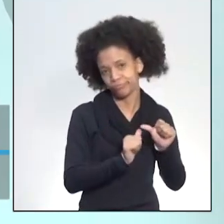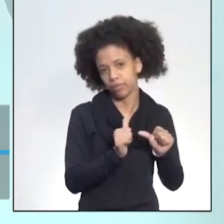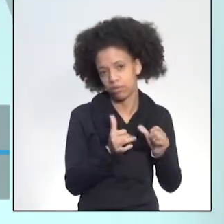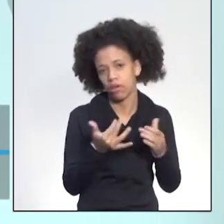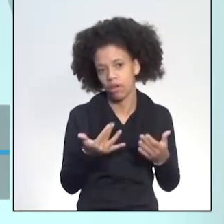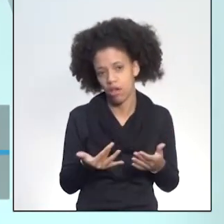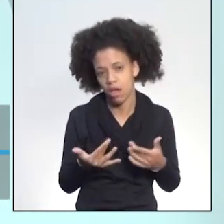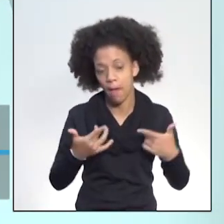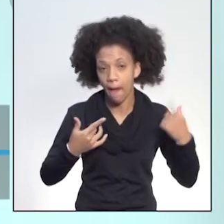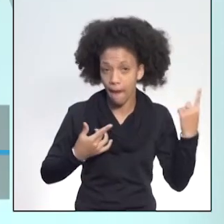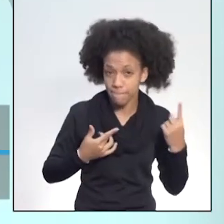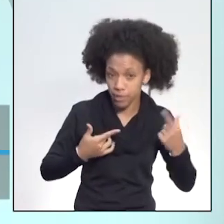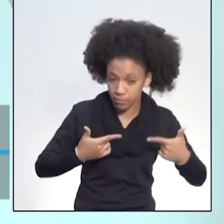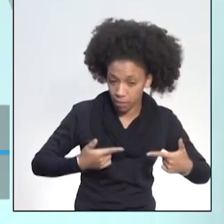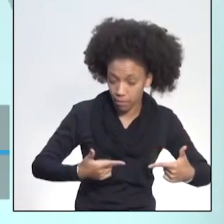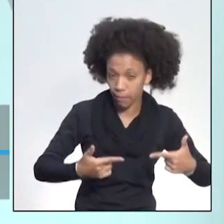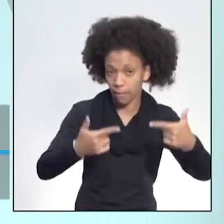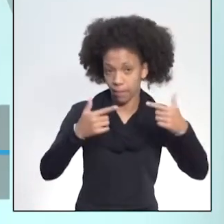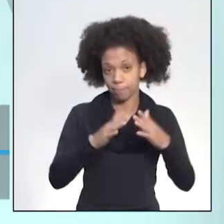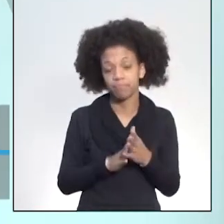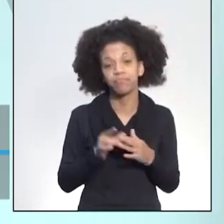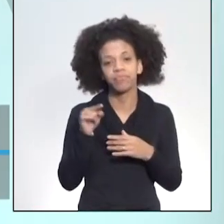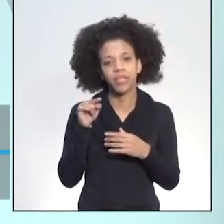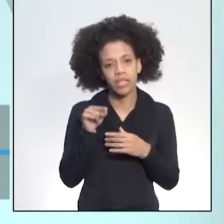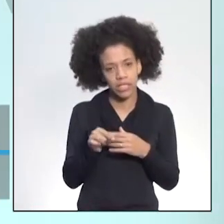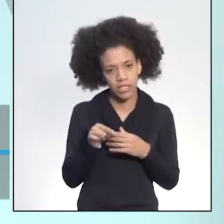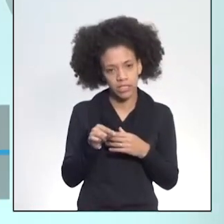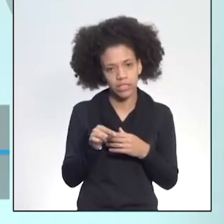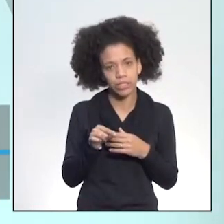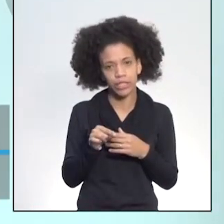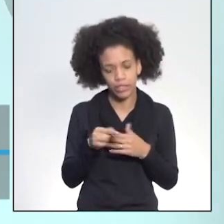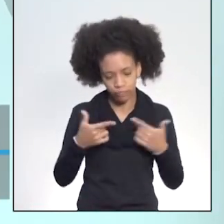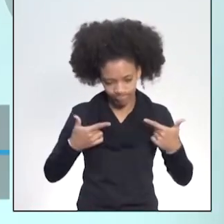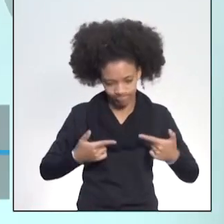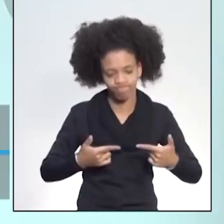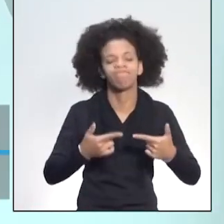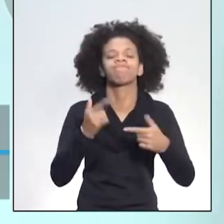a Primeira Guerra Mundial. E esse incidente aconteceu